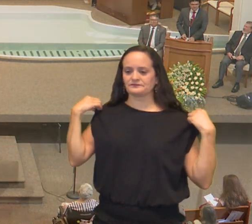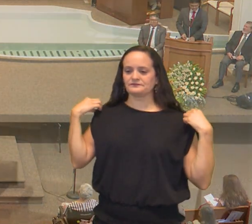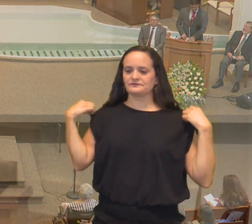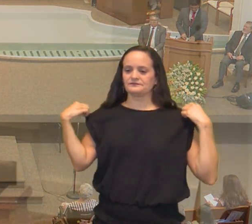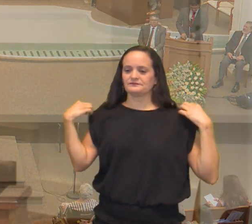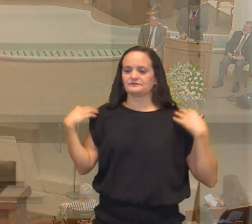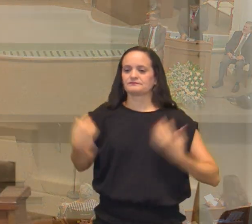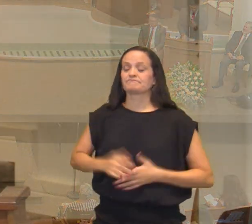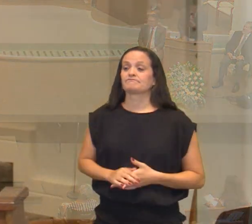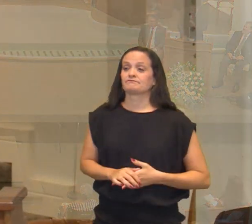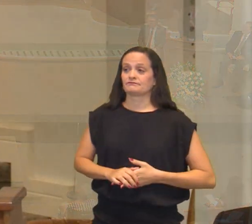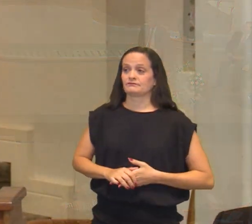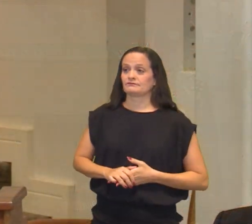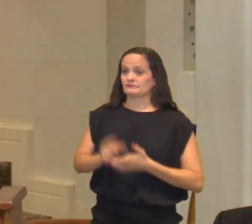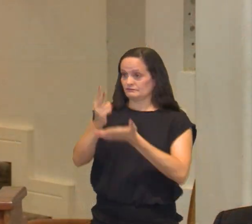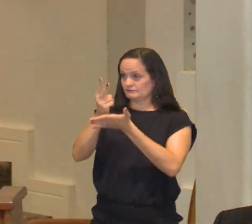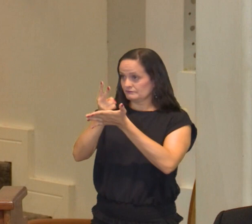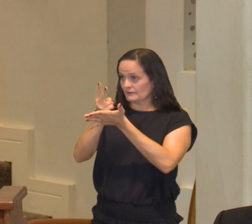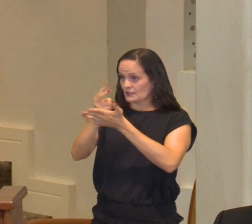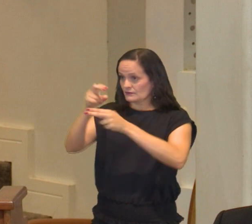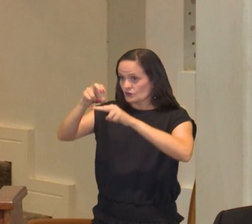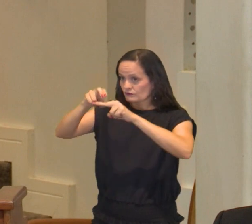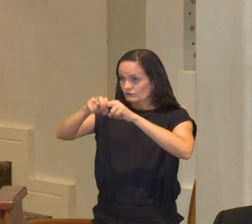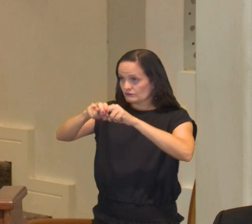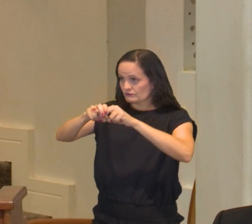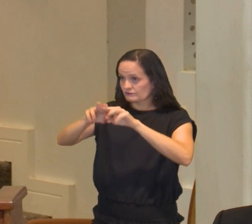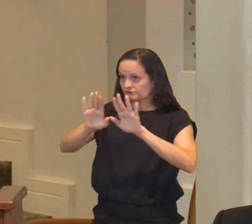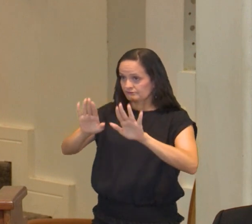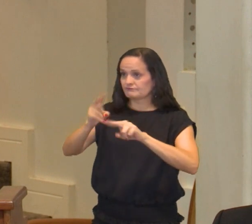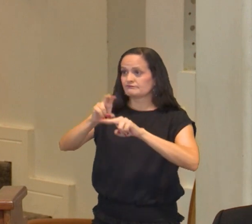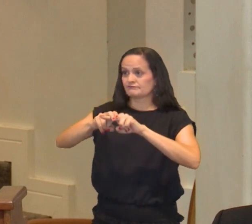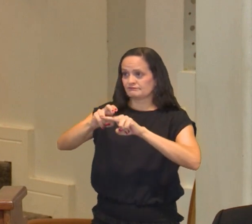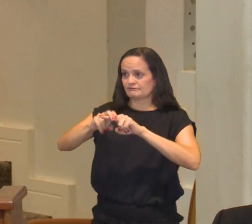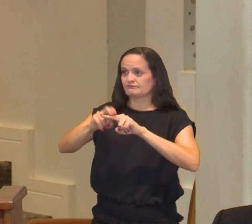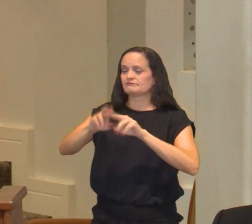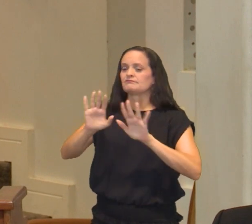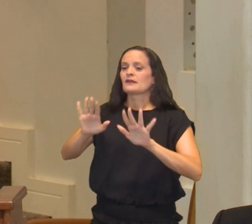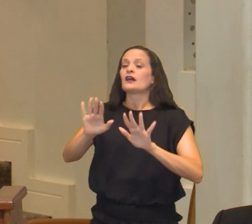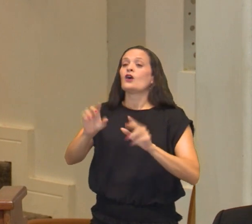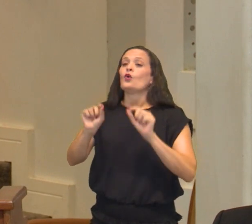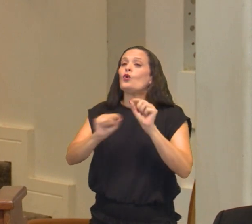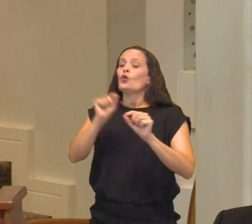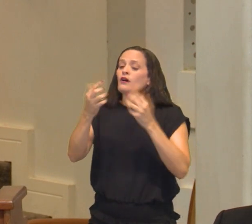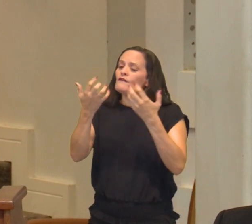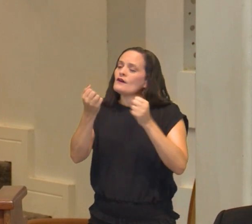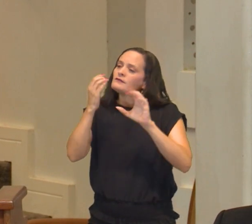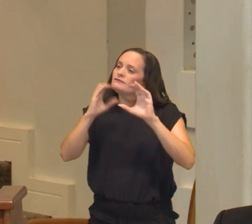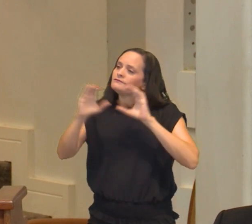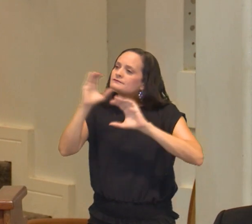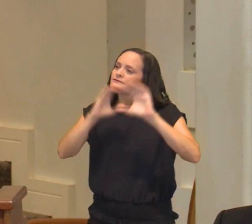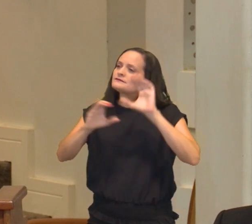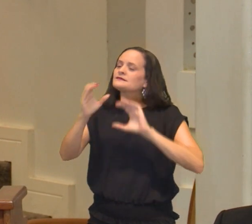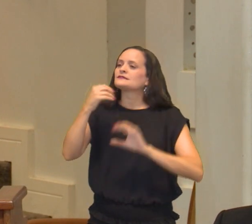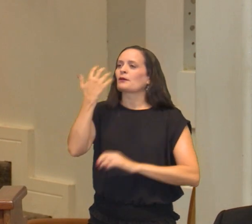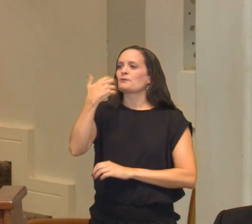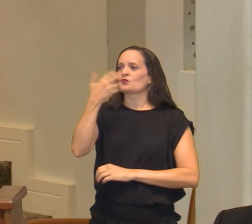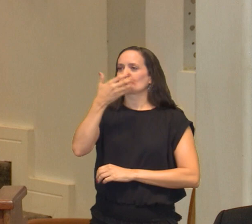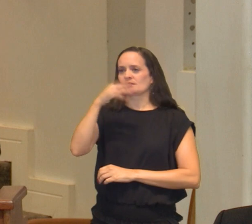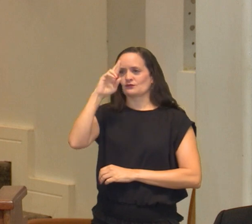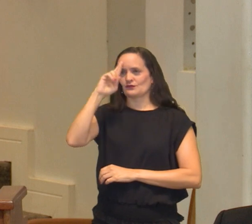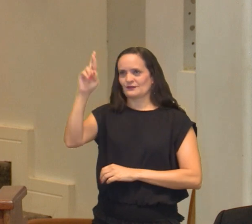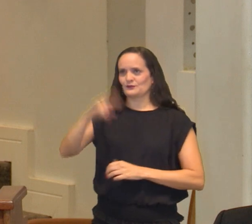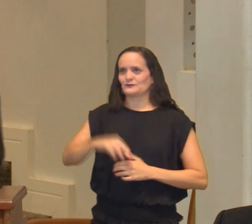Mesmo assentados, eu gostaria de convidar a amada igreja para que juntos possamos entoar o hino Este é o Dia do